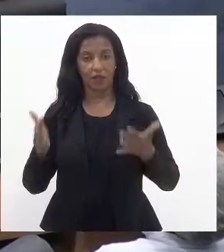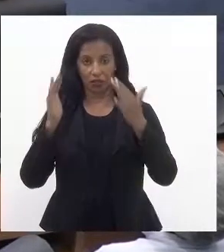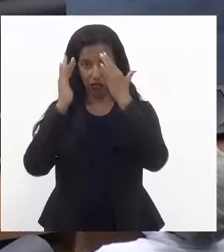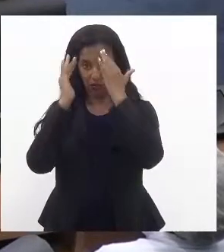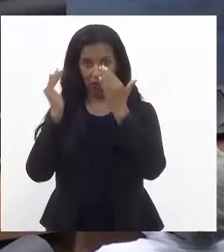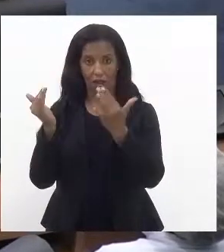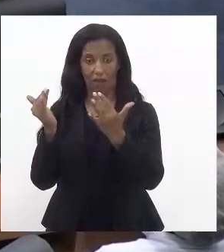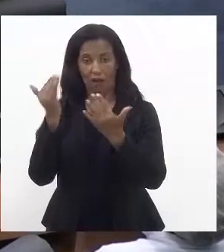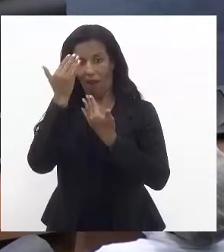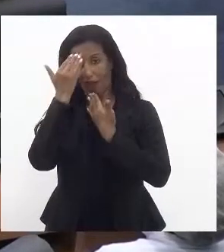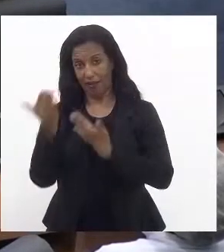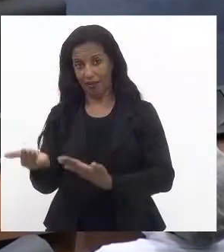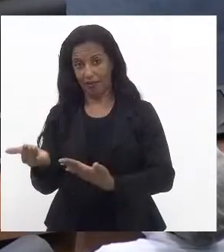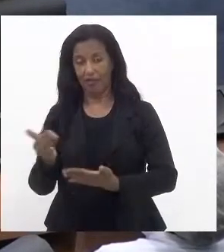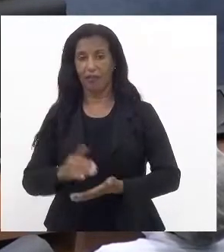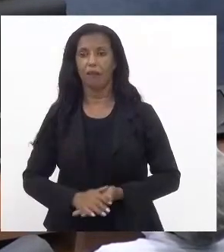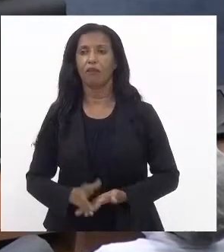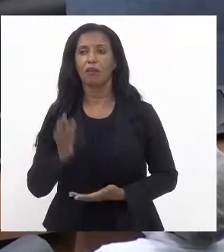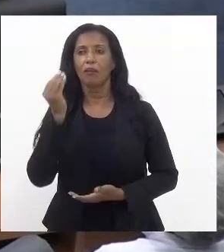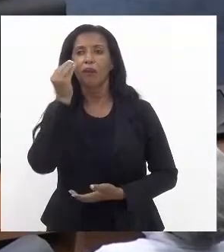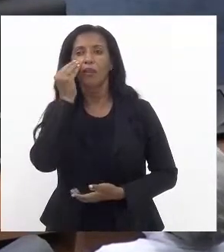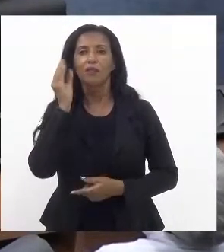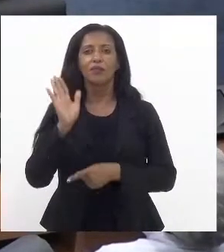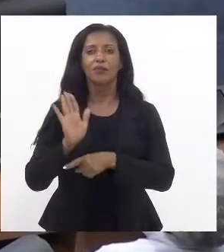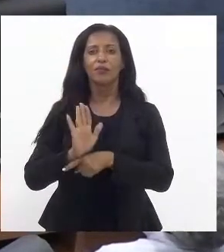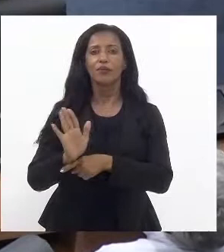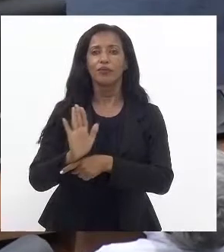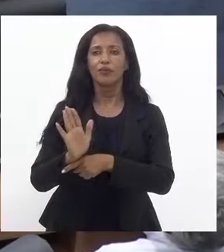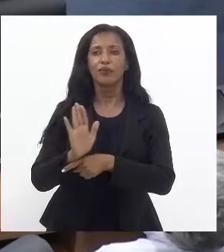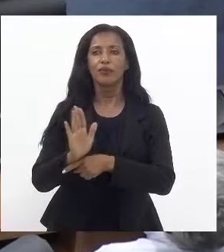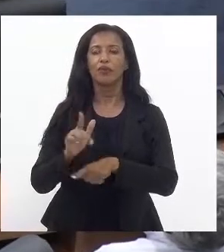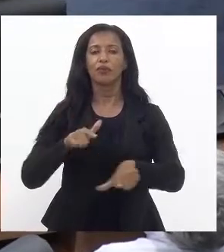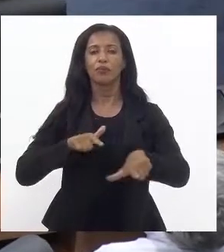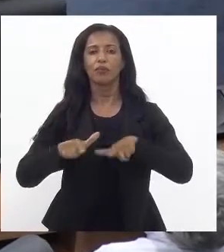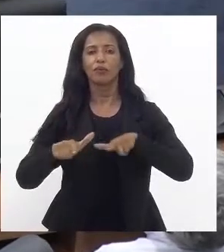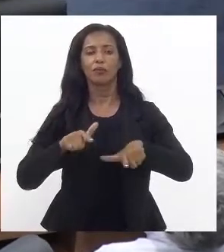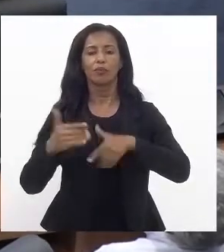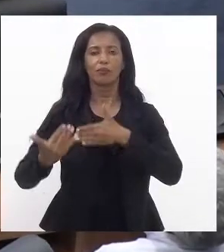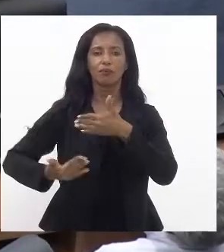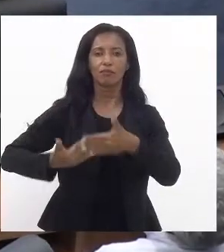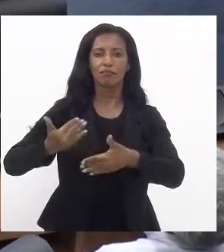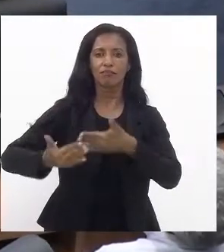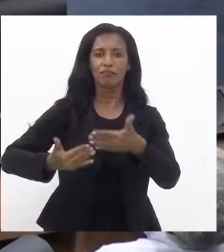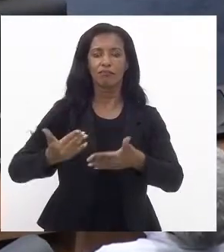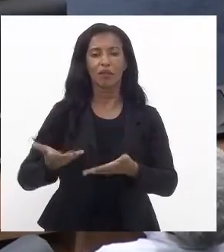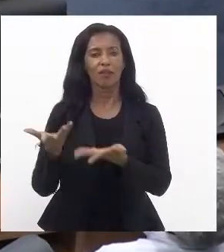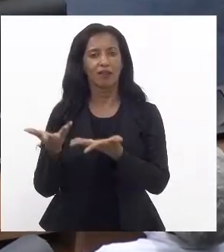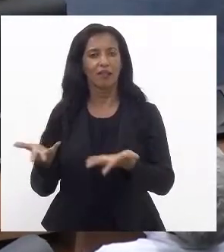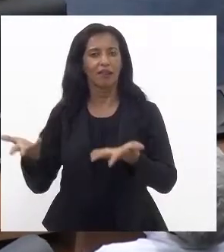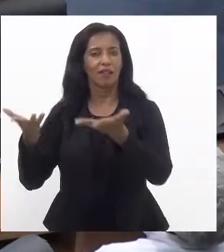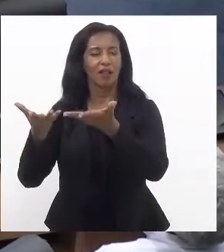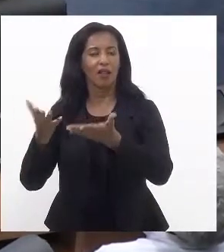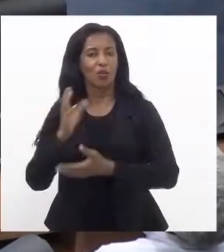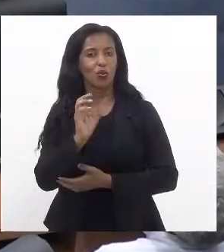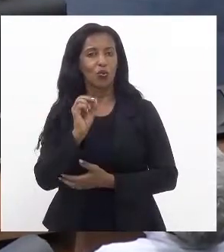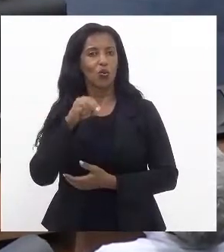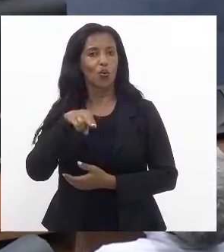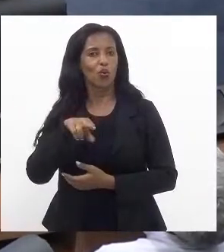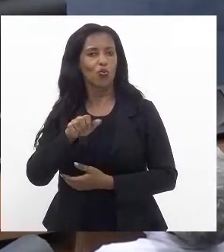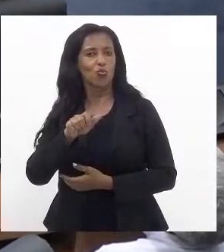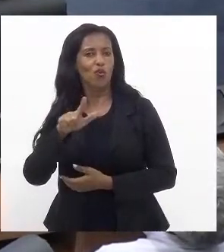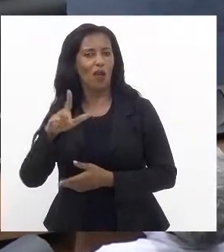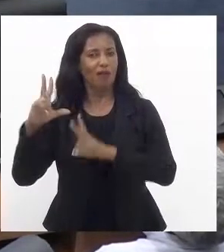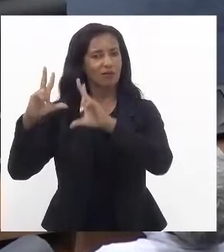agradecendo, agora assistiremos um vídeo sobre o trabalho desenvolvido pelo nosso homenageado no Consulado do